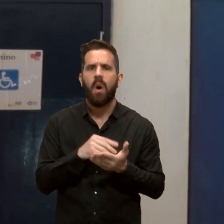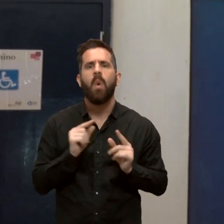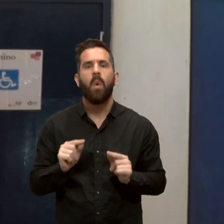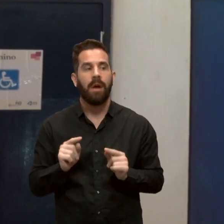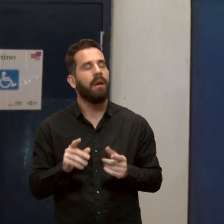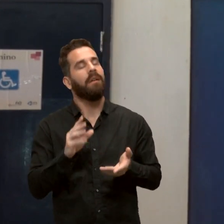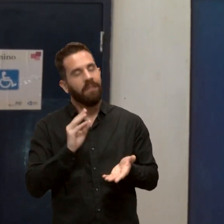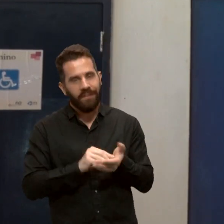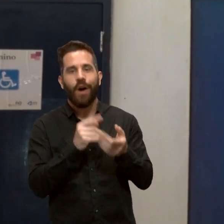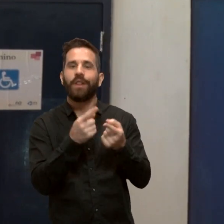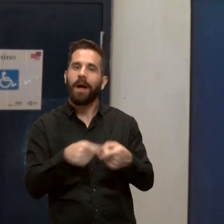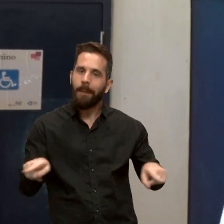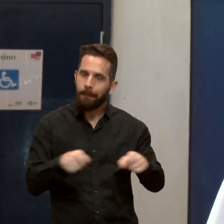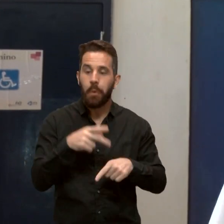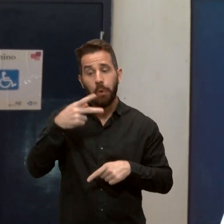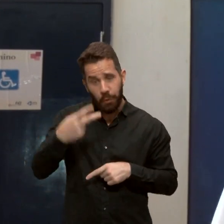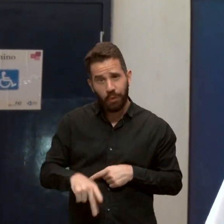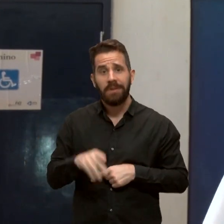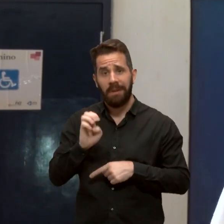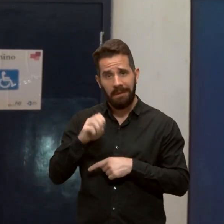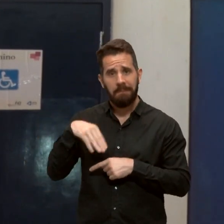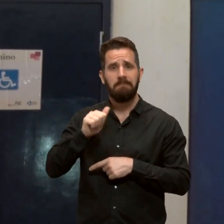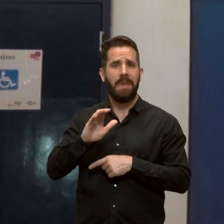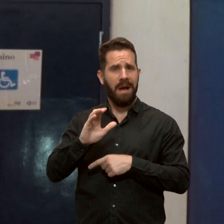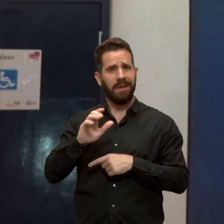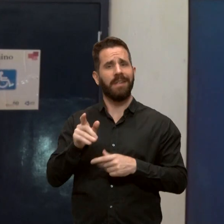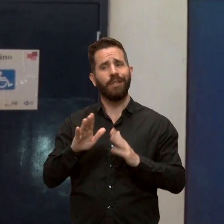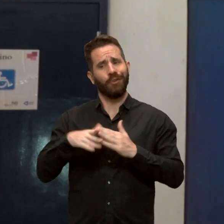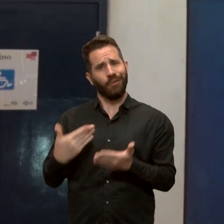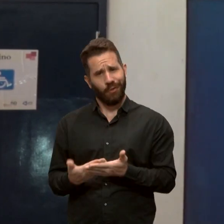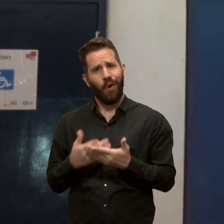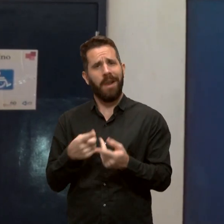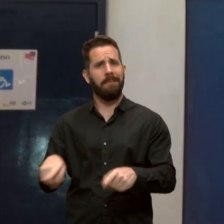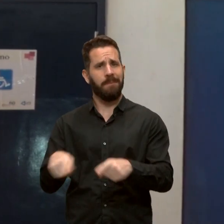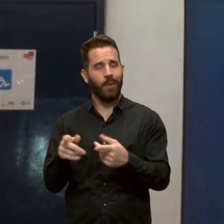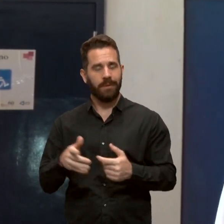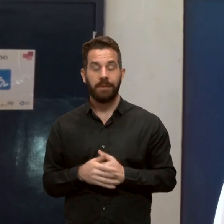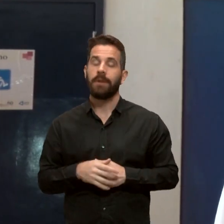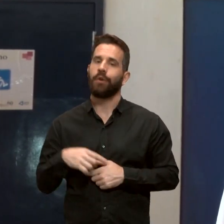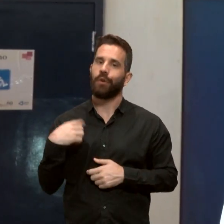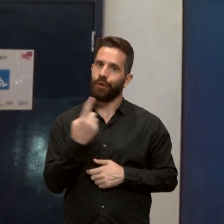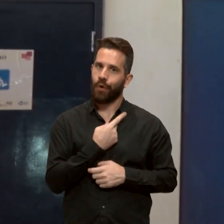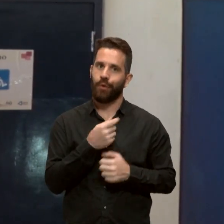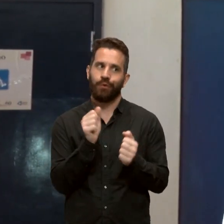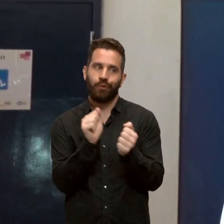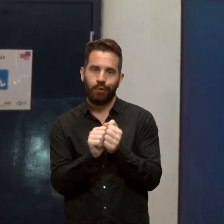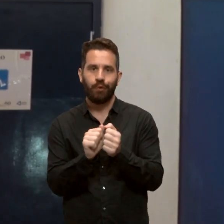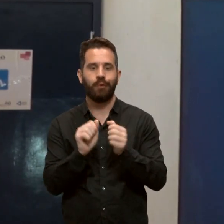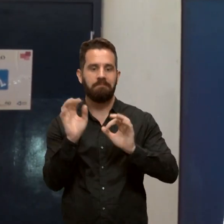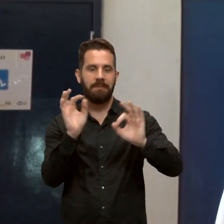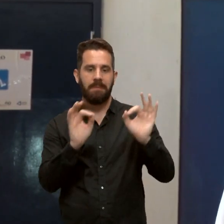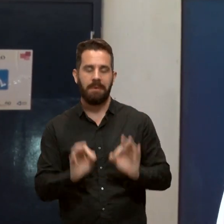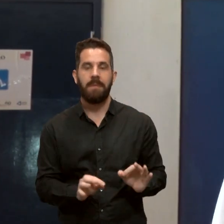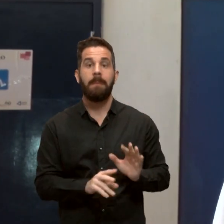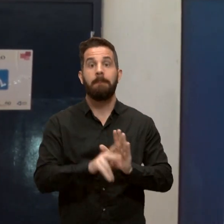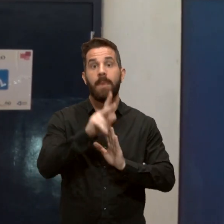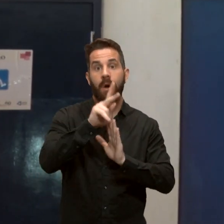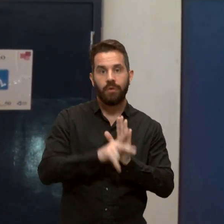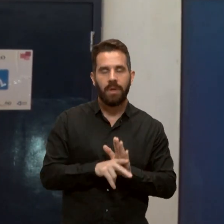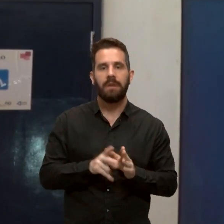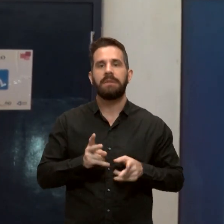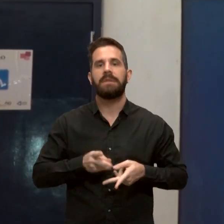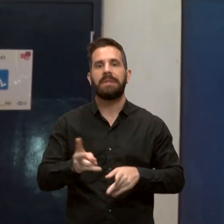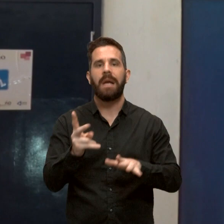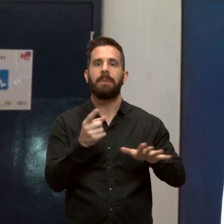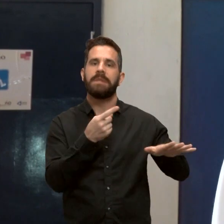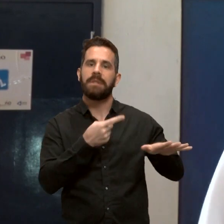de música. E então, idealizamos juntas esse projeto de toda semana ter um concerto